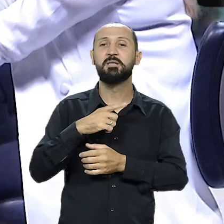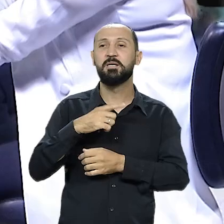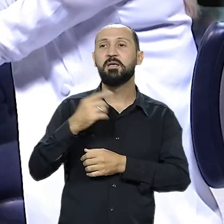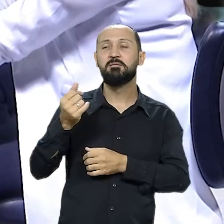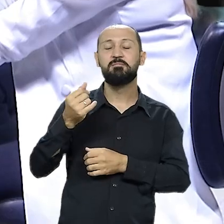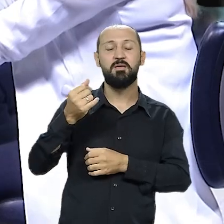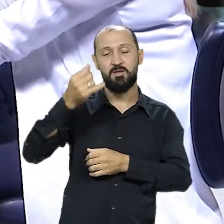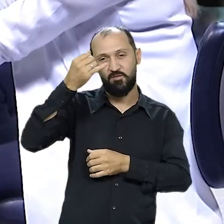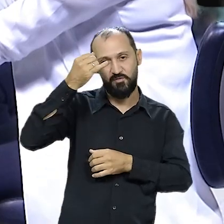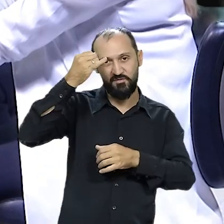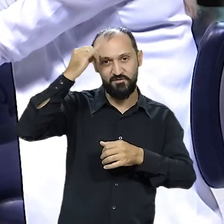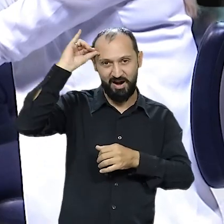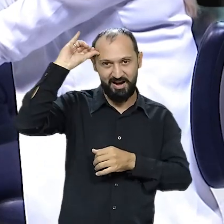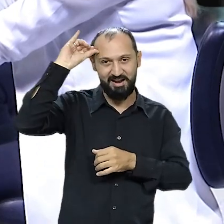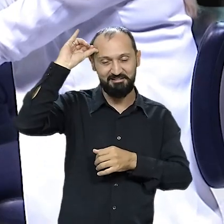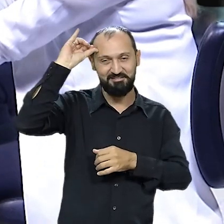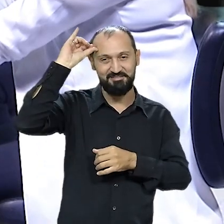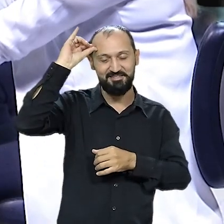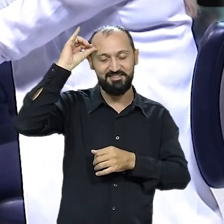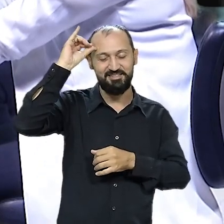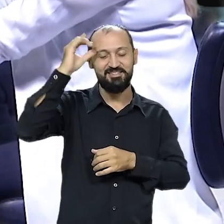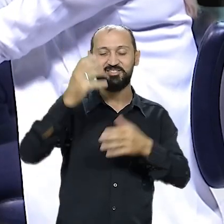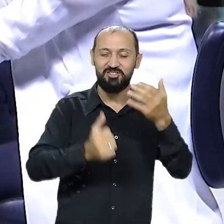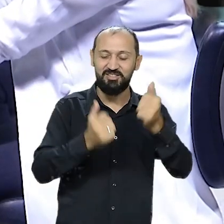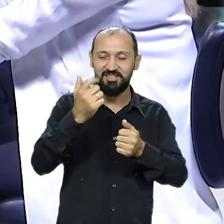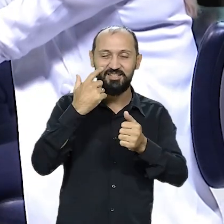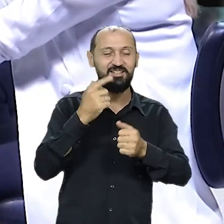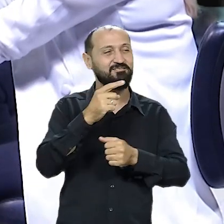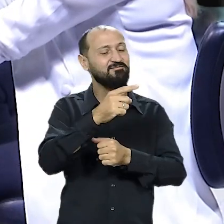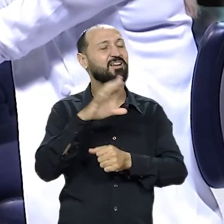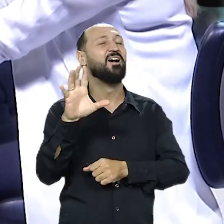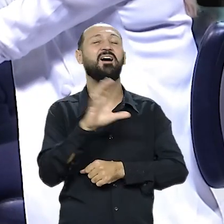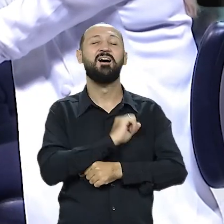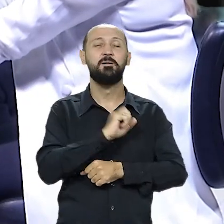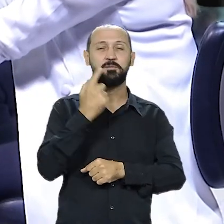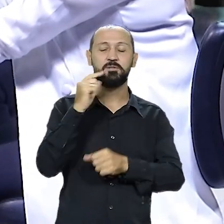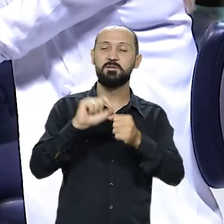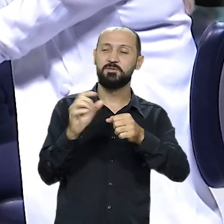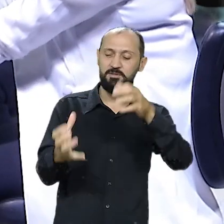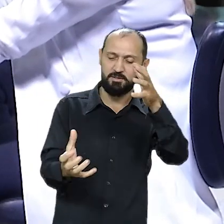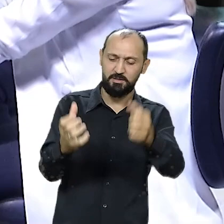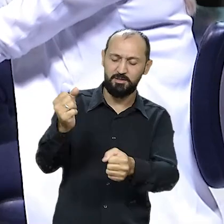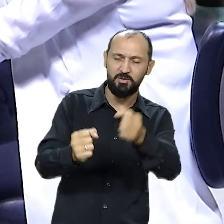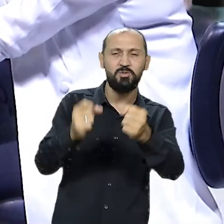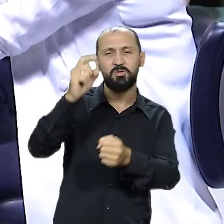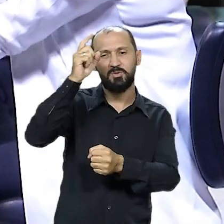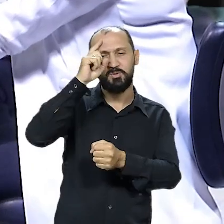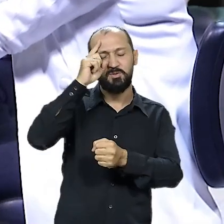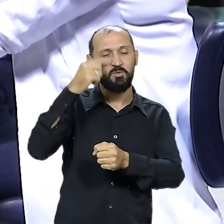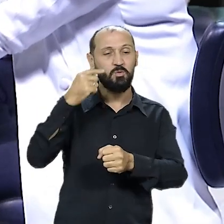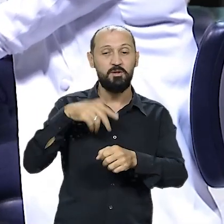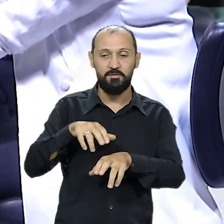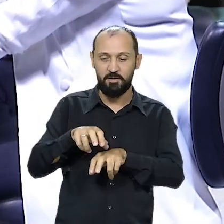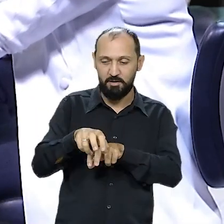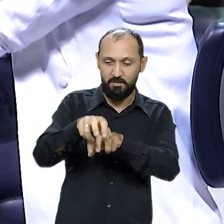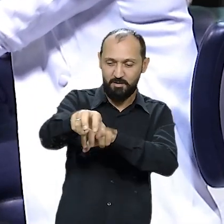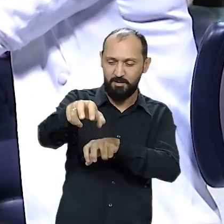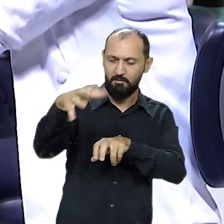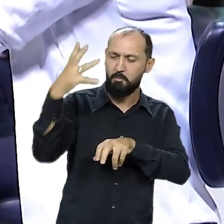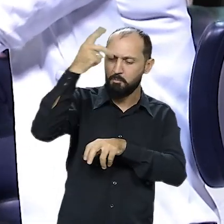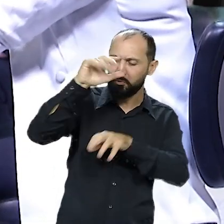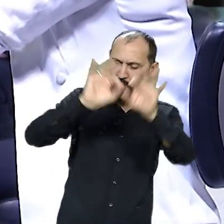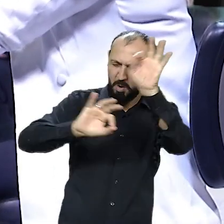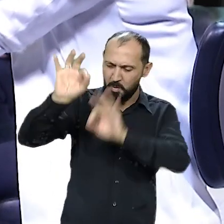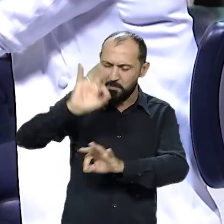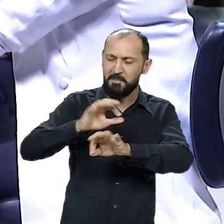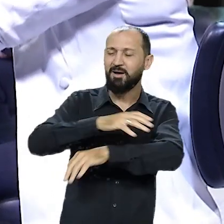para quem tem vaca de leite é apaixonante, né? Porque aí o produtor está lá na sua propriedade tirando aquele leite todo dia, e quando ele chega numa pista e vê a vaca